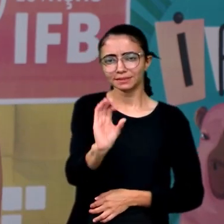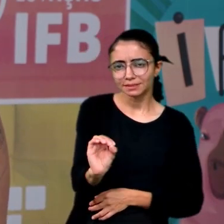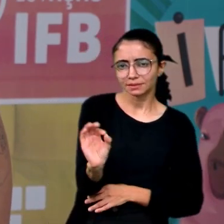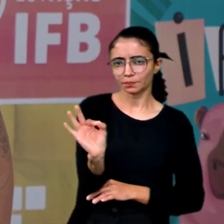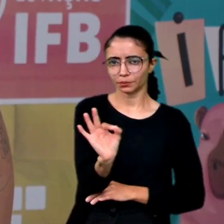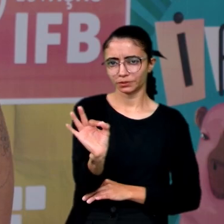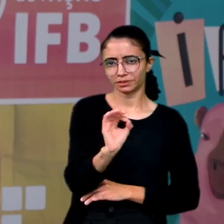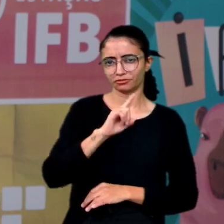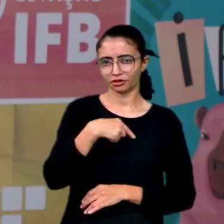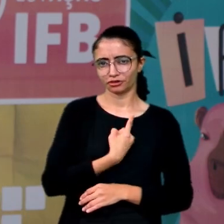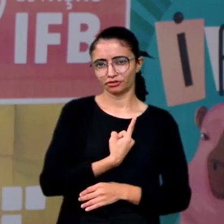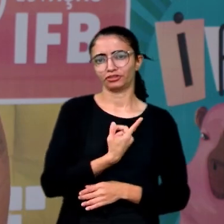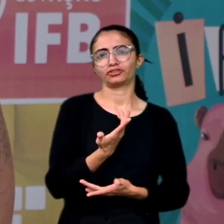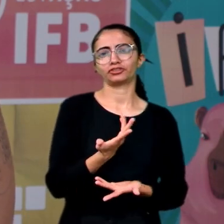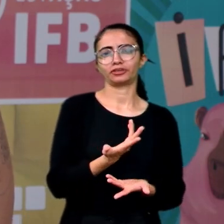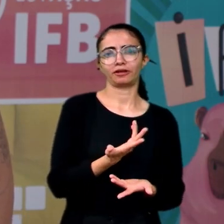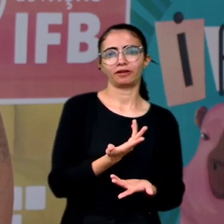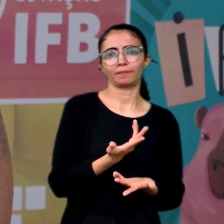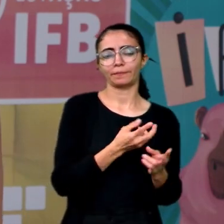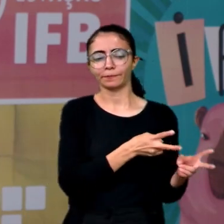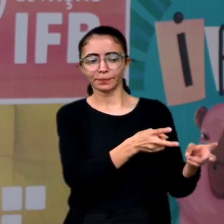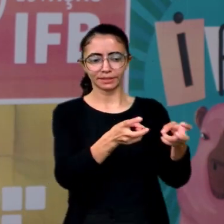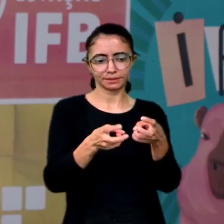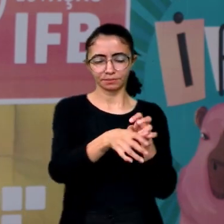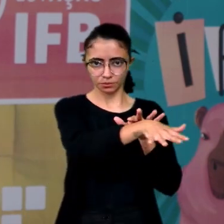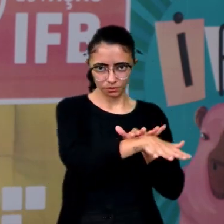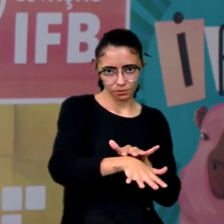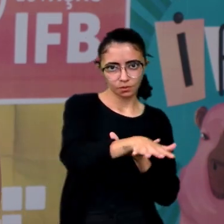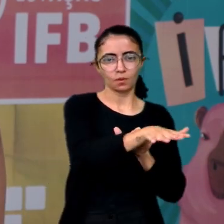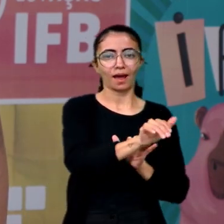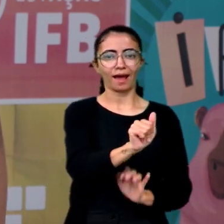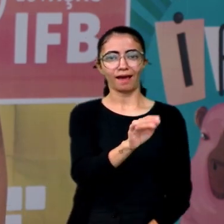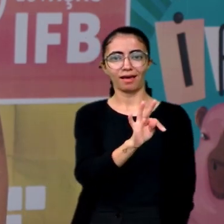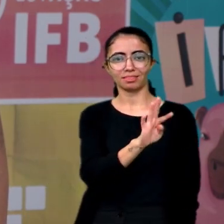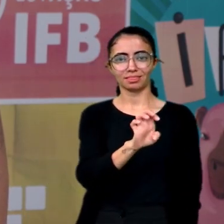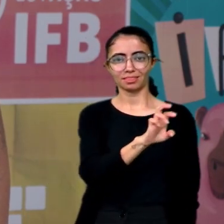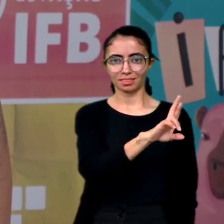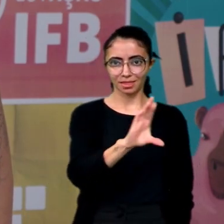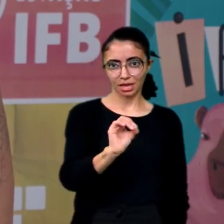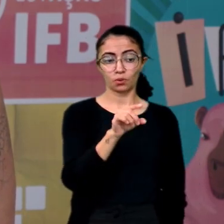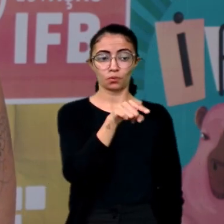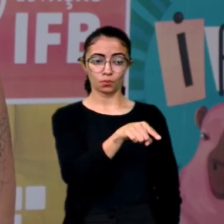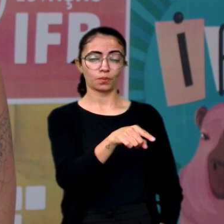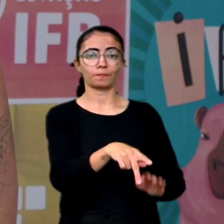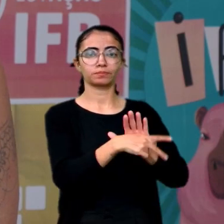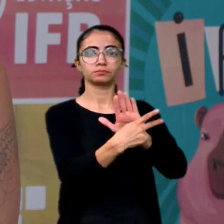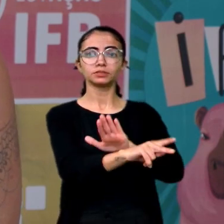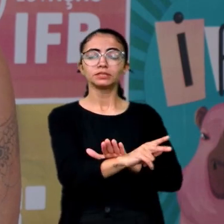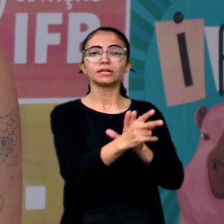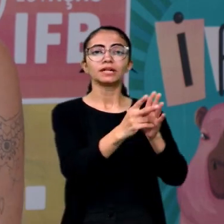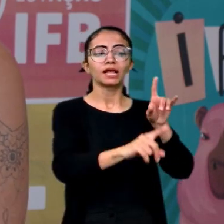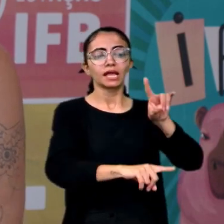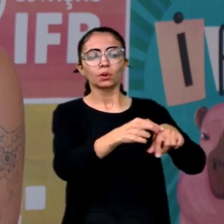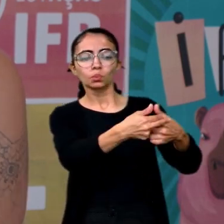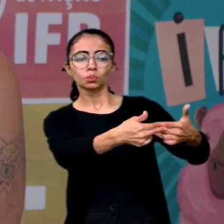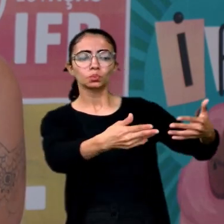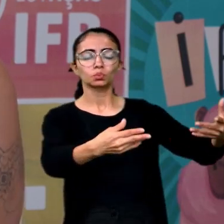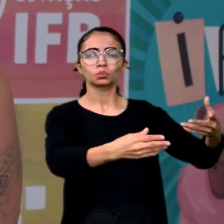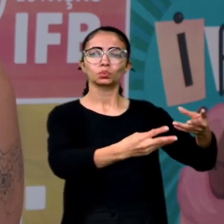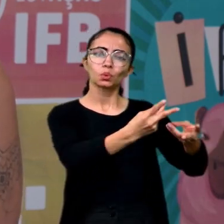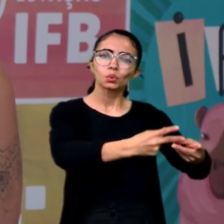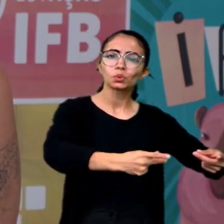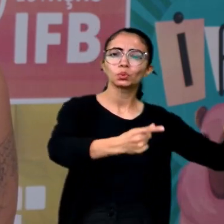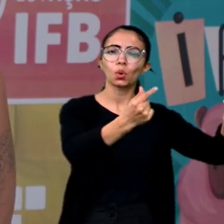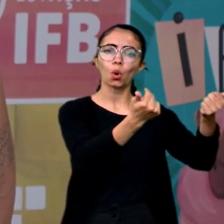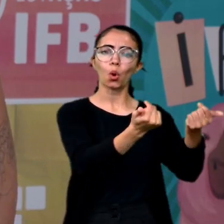aterro sanitário é resíduo orgânico. O orgânico, eu não diria nem que ele é um resíduo, ele é um recurso